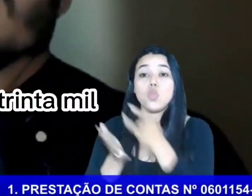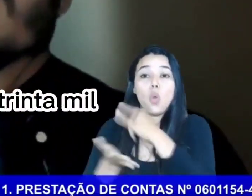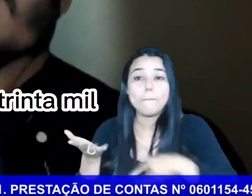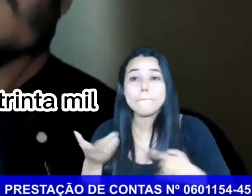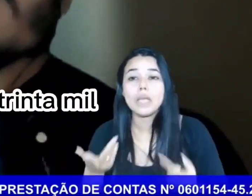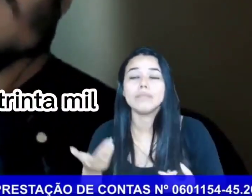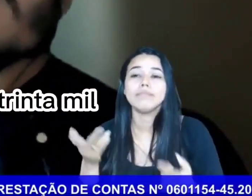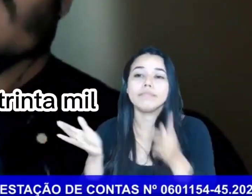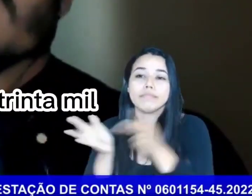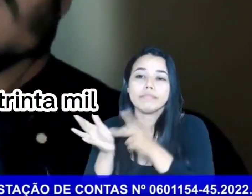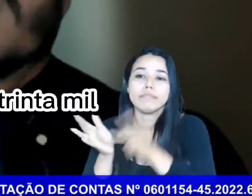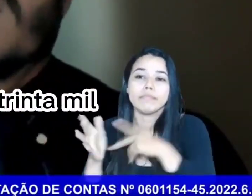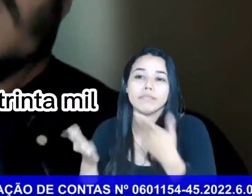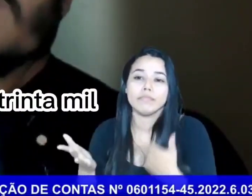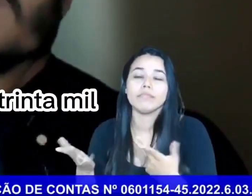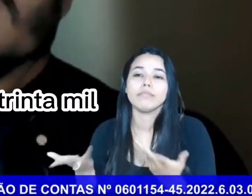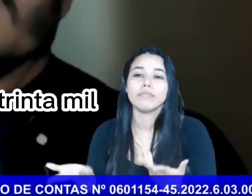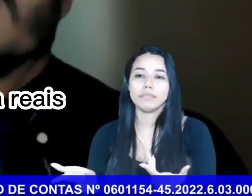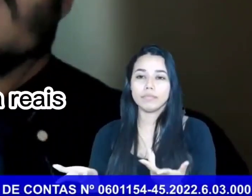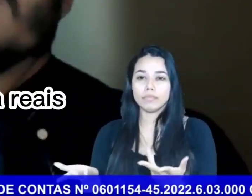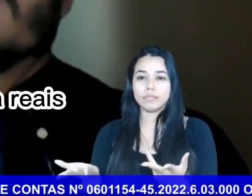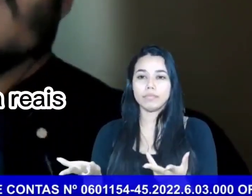fiscais válidos no valor de R$